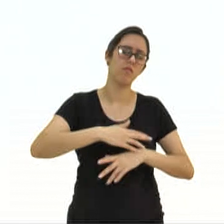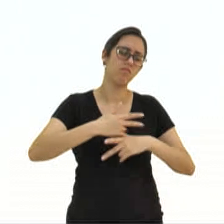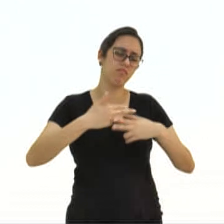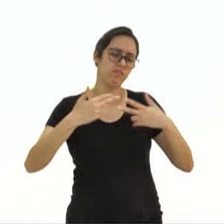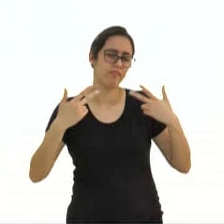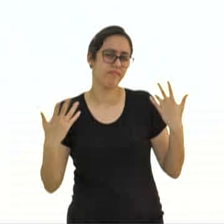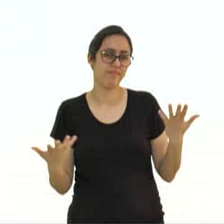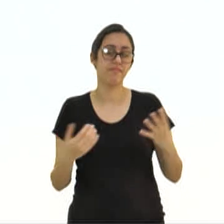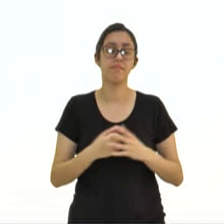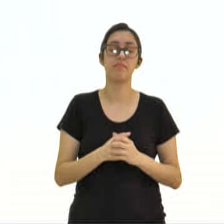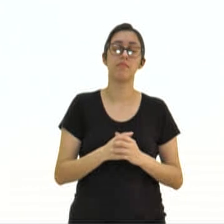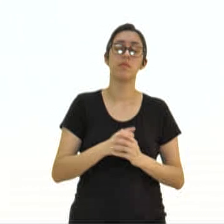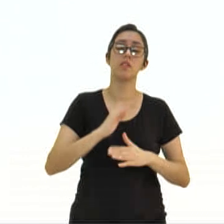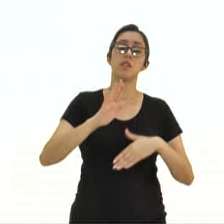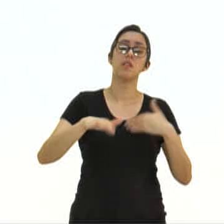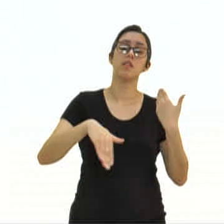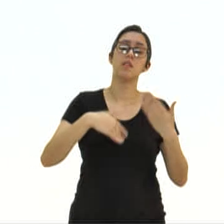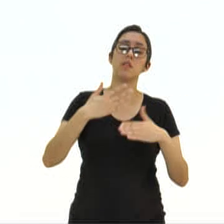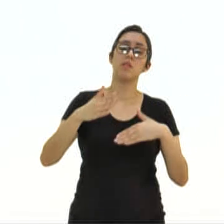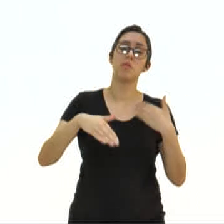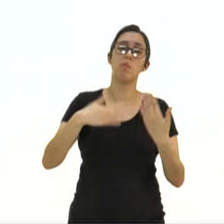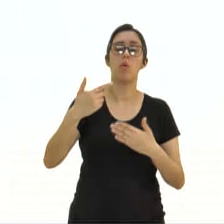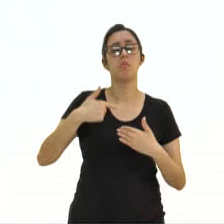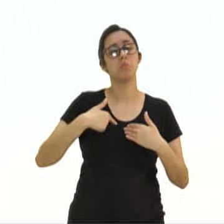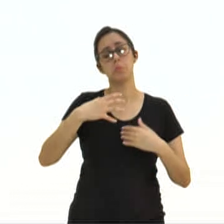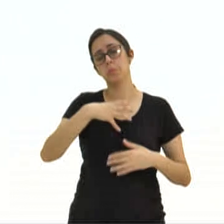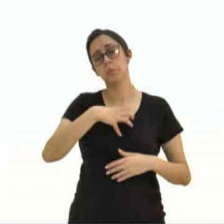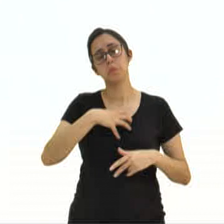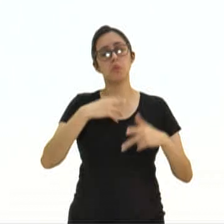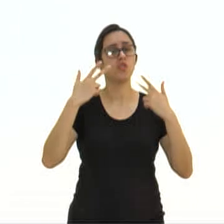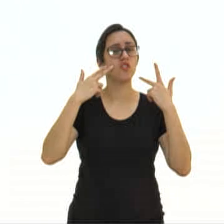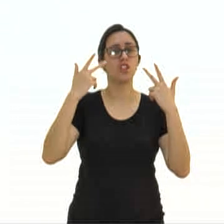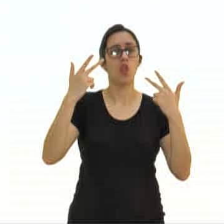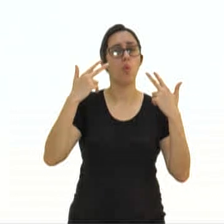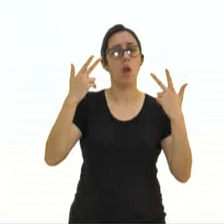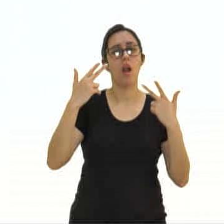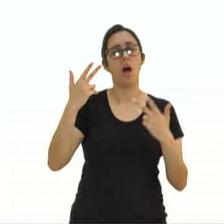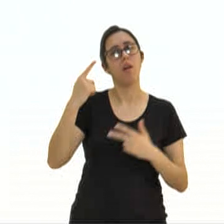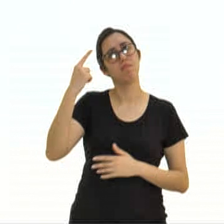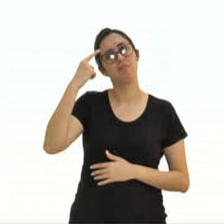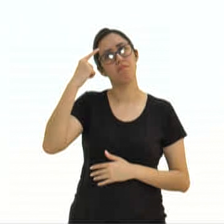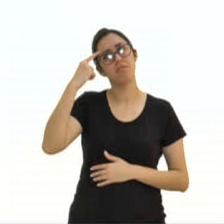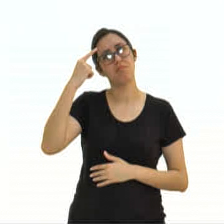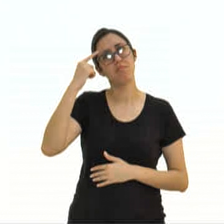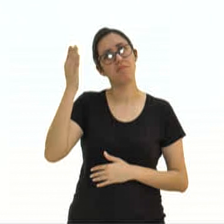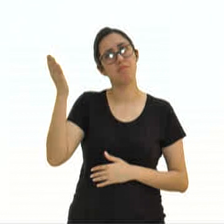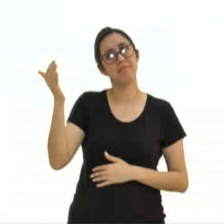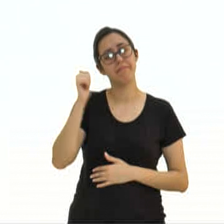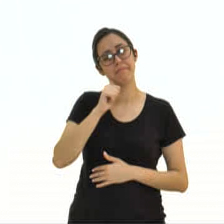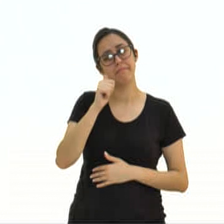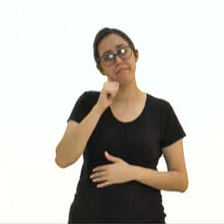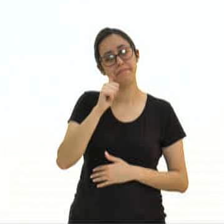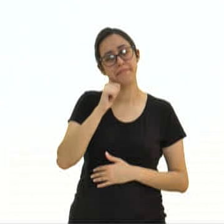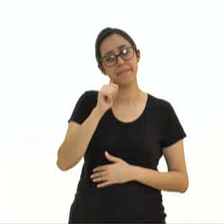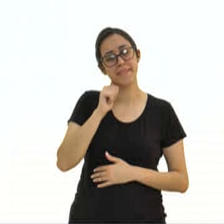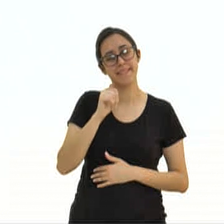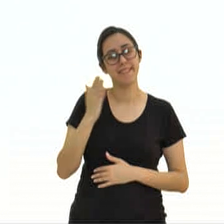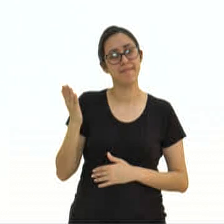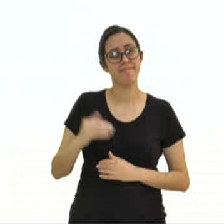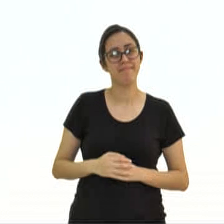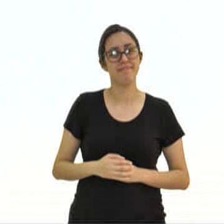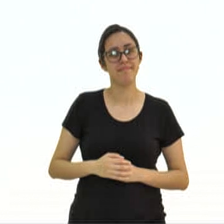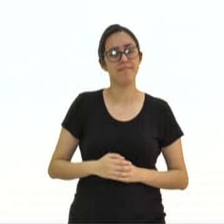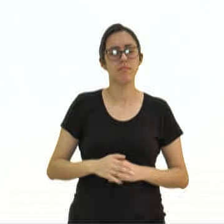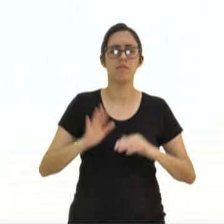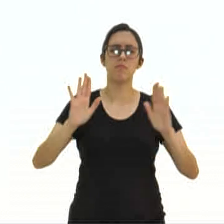Conceição. Durante o dia achei como sempre, natural, benigna, sem nada que fizesse lembrar a conversação da véspera.